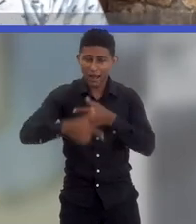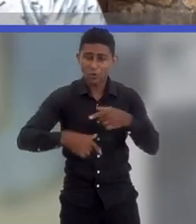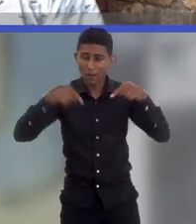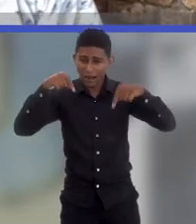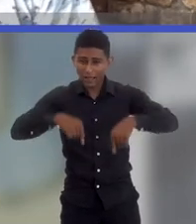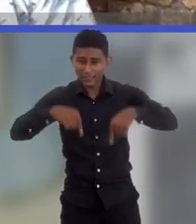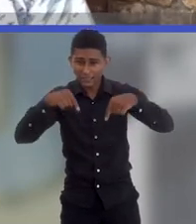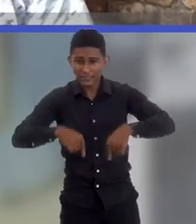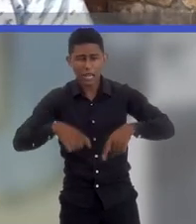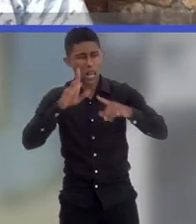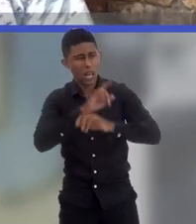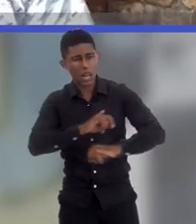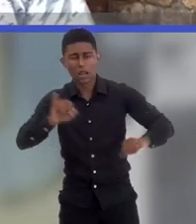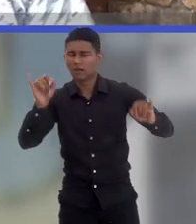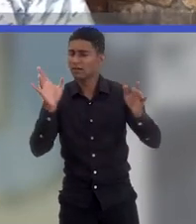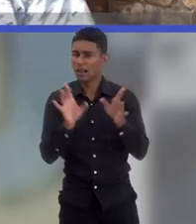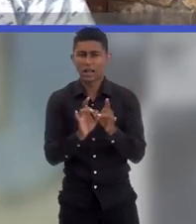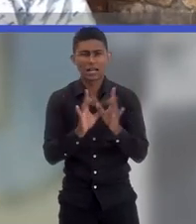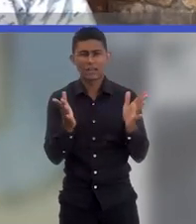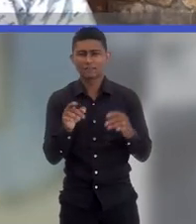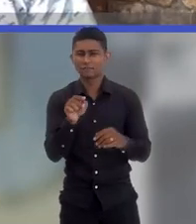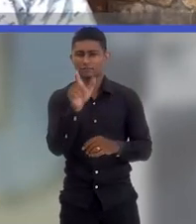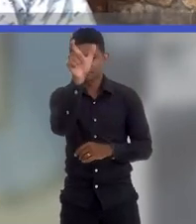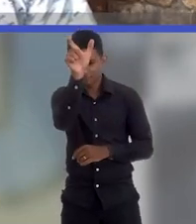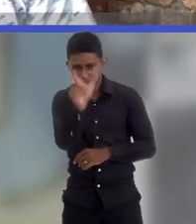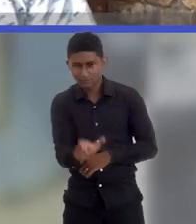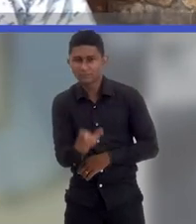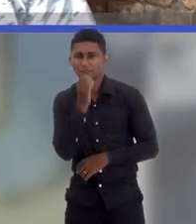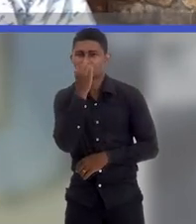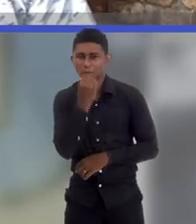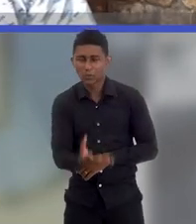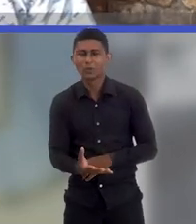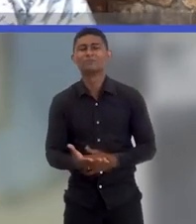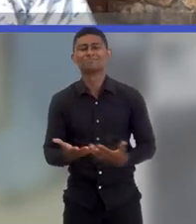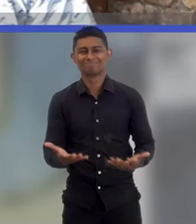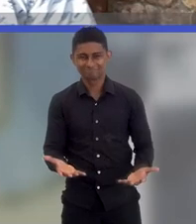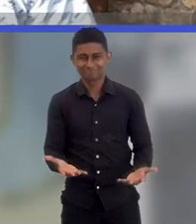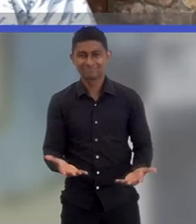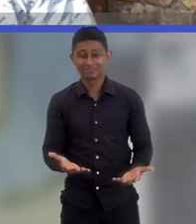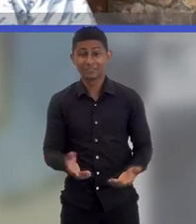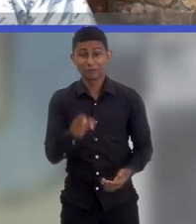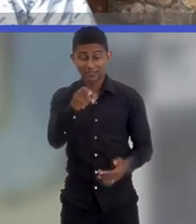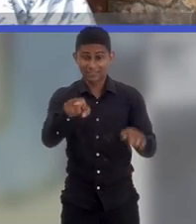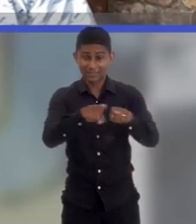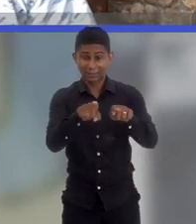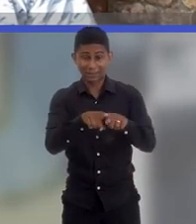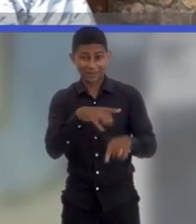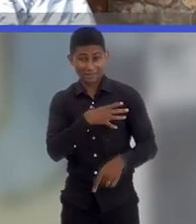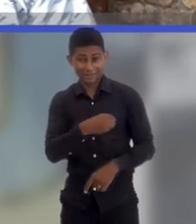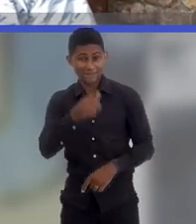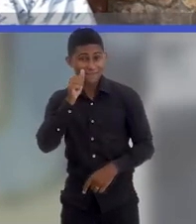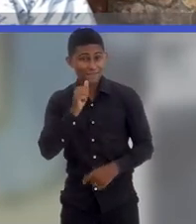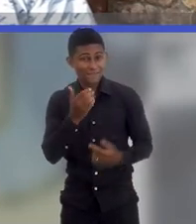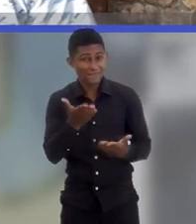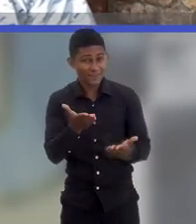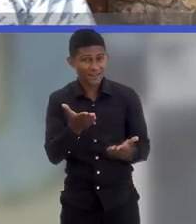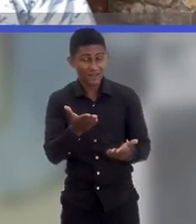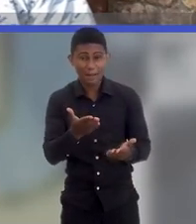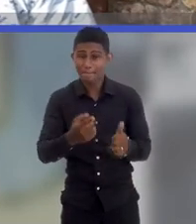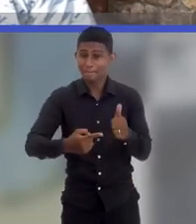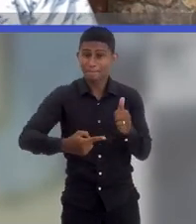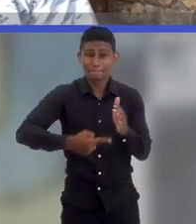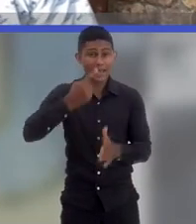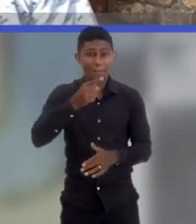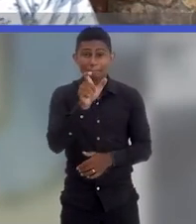o seu trabalho, essa pessoa que te habita, esse ser humano que te habita, que é tão do bem, tá bom? Você e a sua filha, Obrigado. querida,